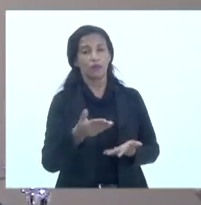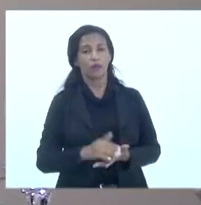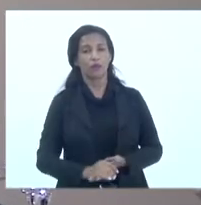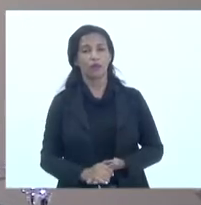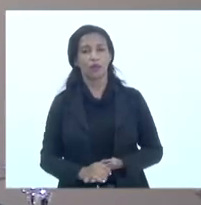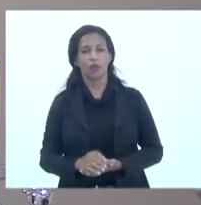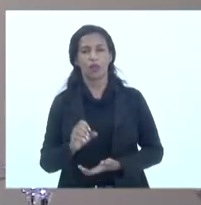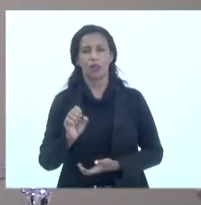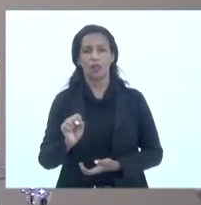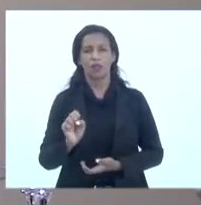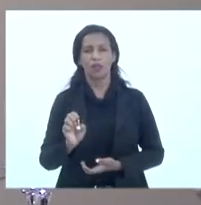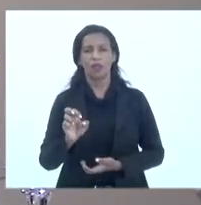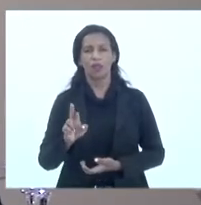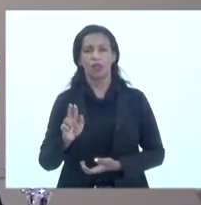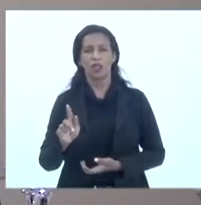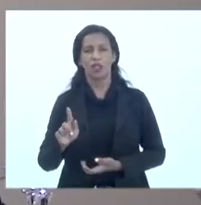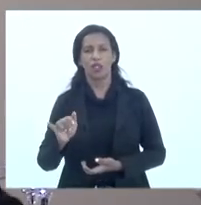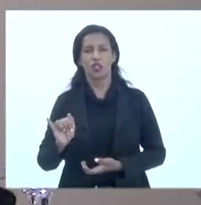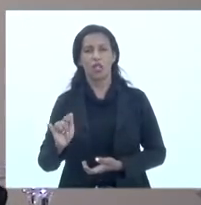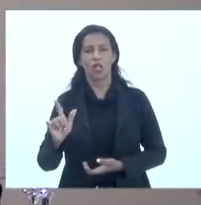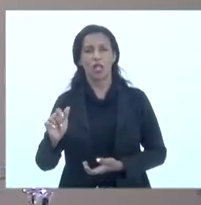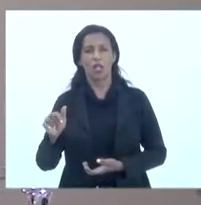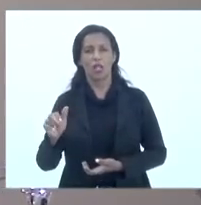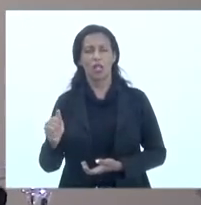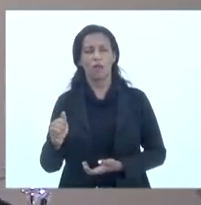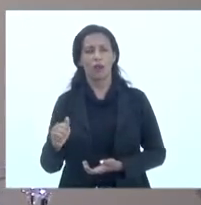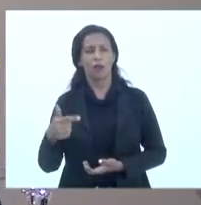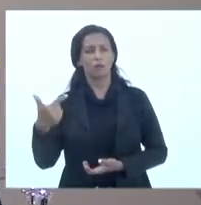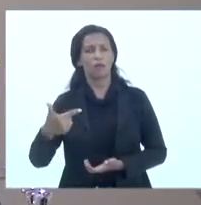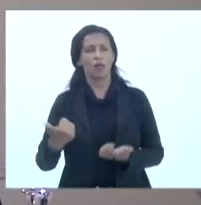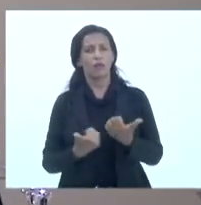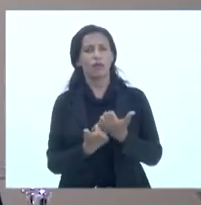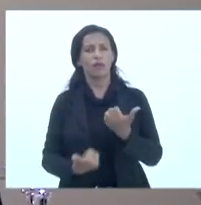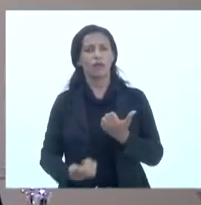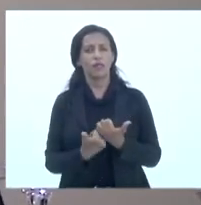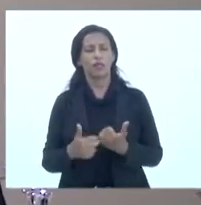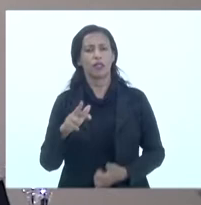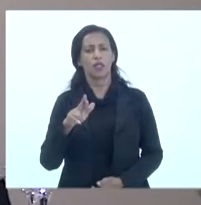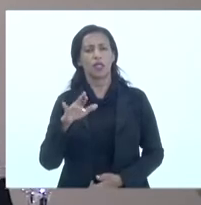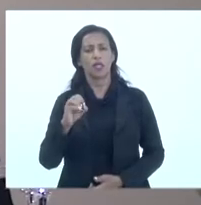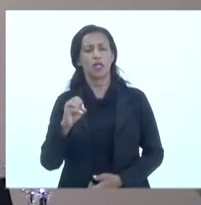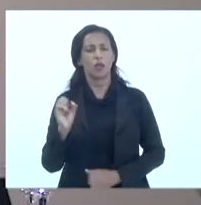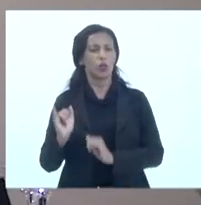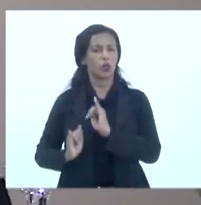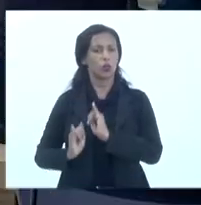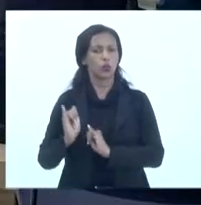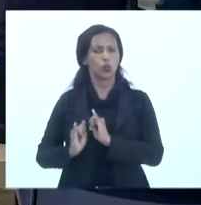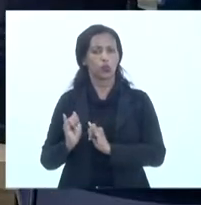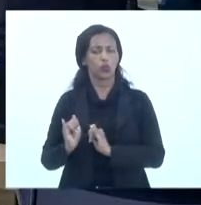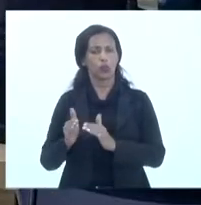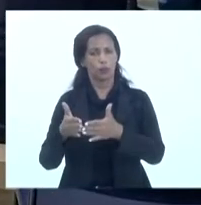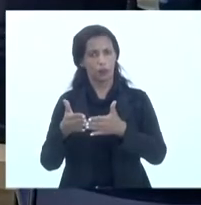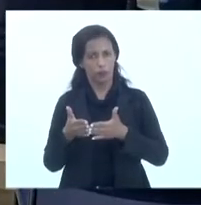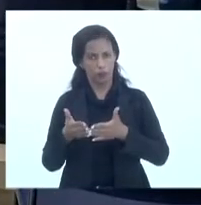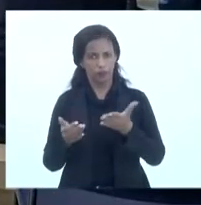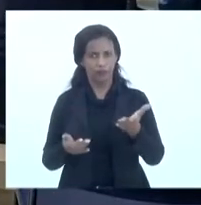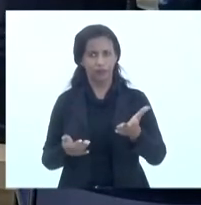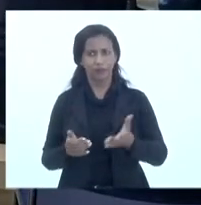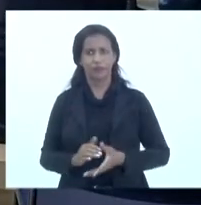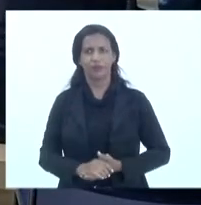ao Sergei, vice-presidente, Sergei Lima, vice-presidente da Associação Rio Indústria. Por favor, meu irmão.